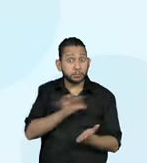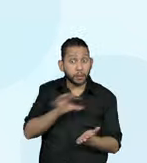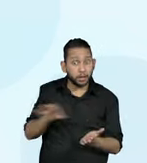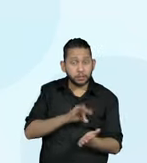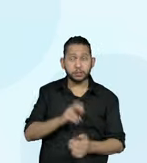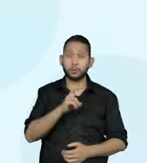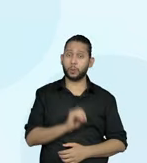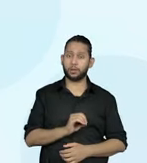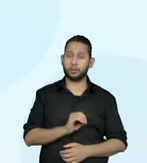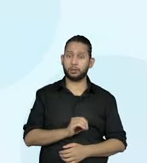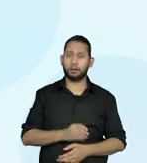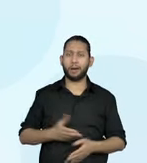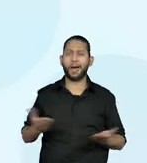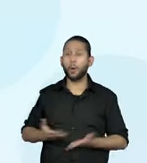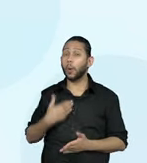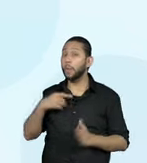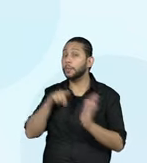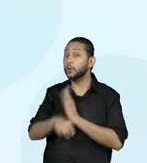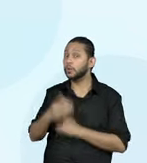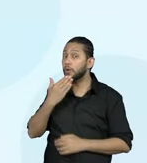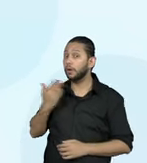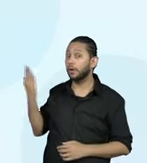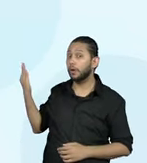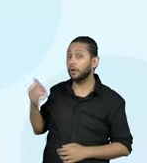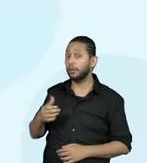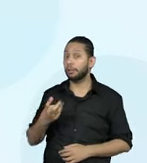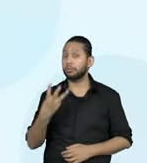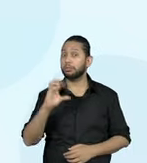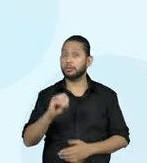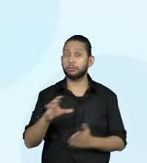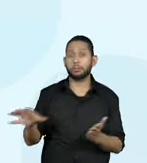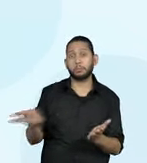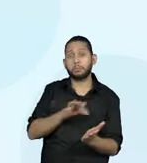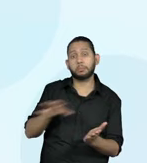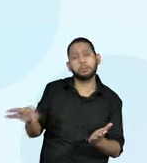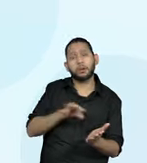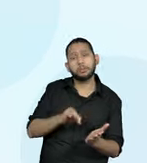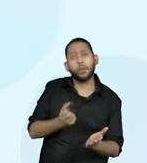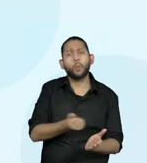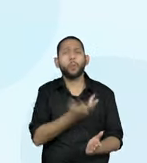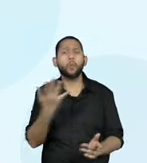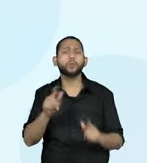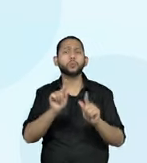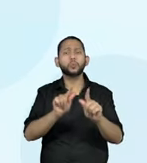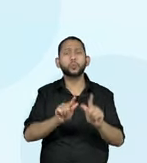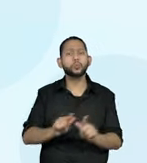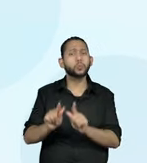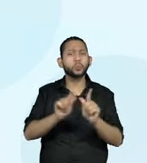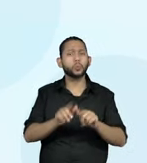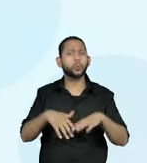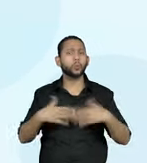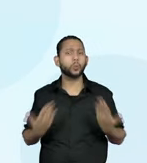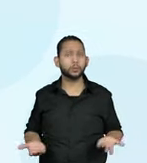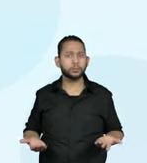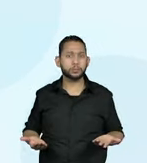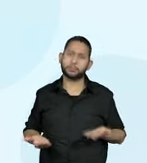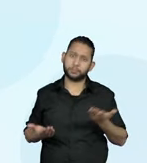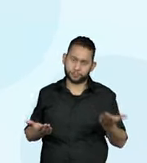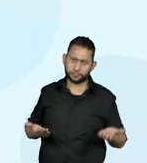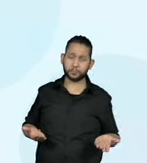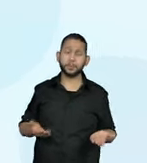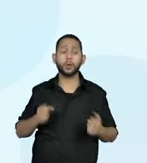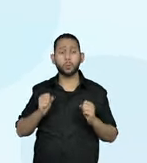vou mostrar para vocês agora. Então, a primeira alternativa seria, né, obviamente, fazer de adição.